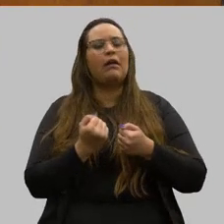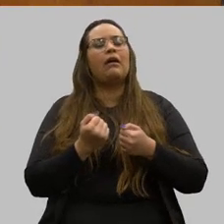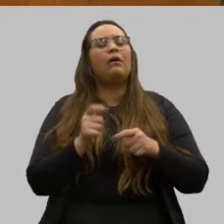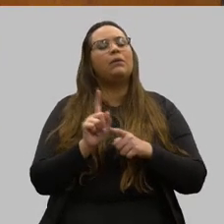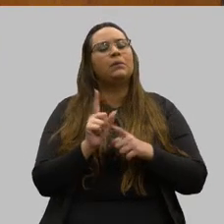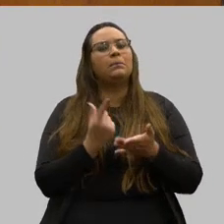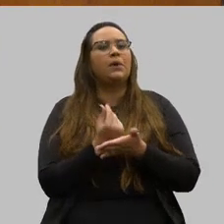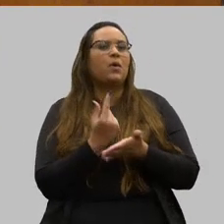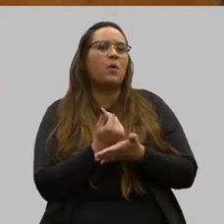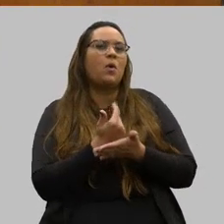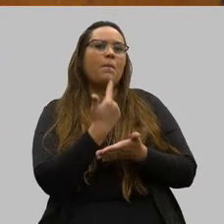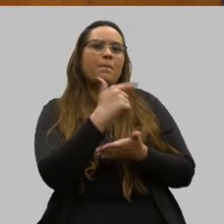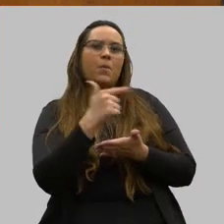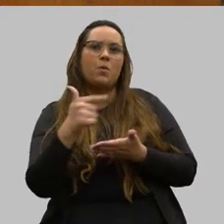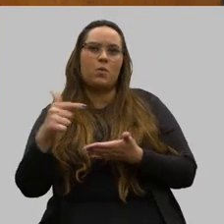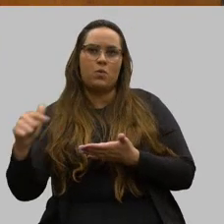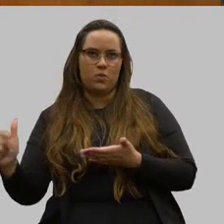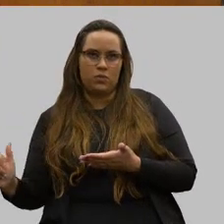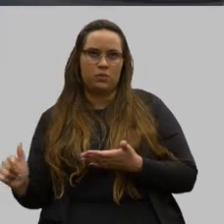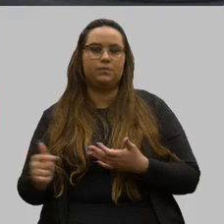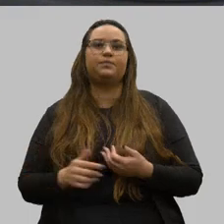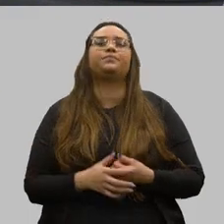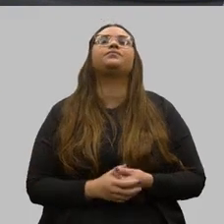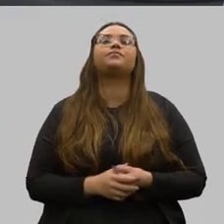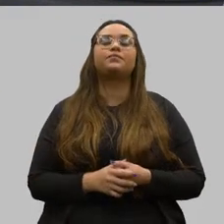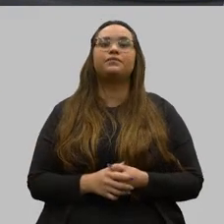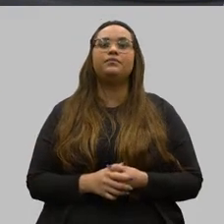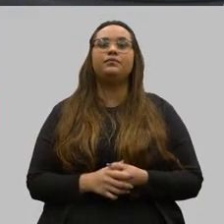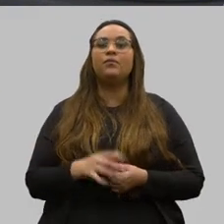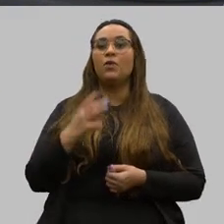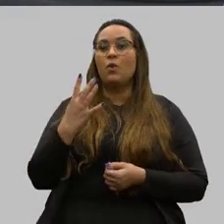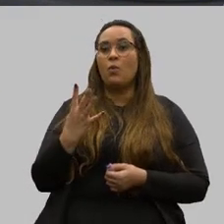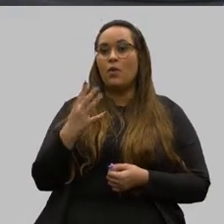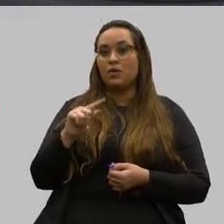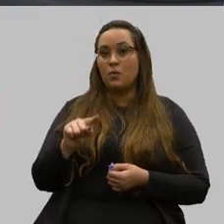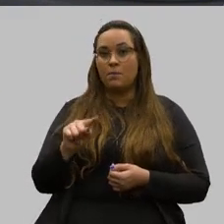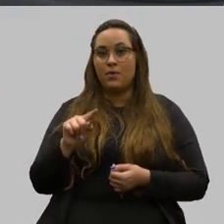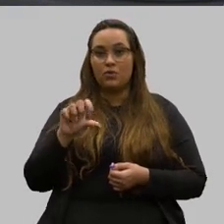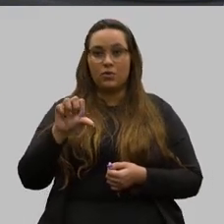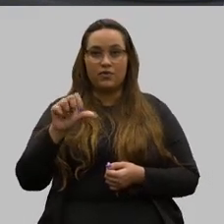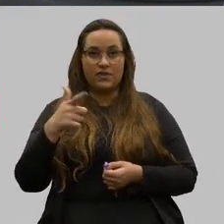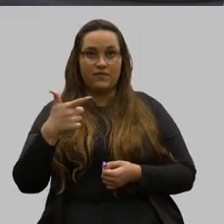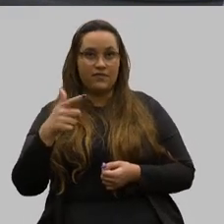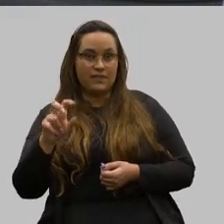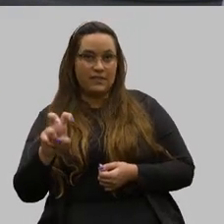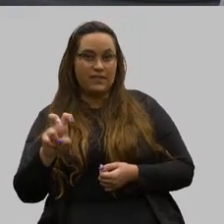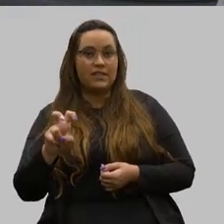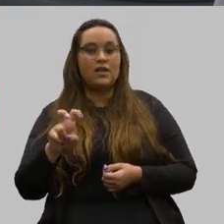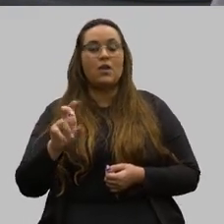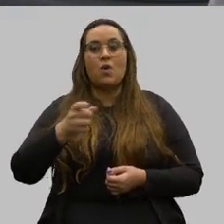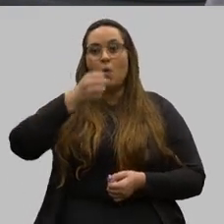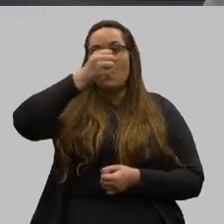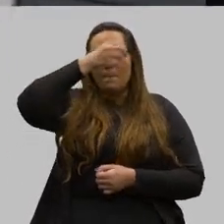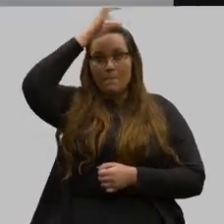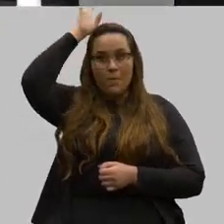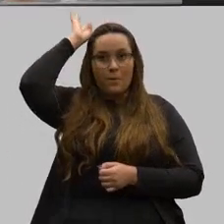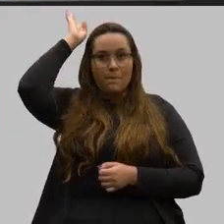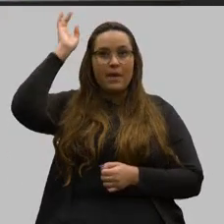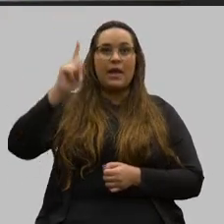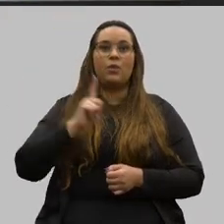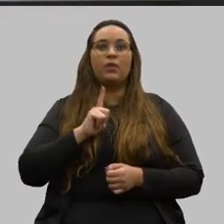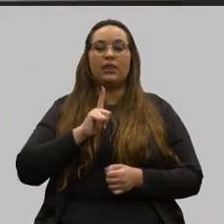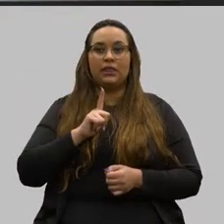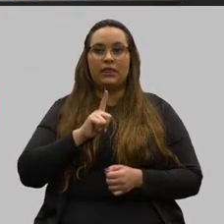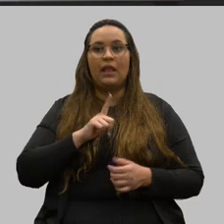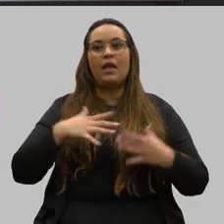dessa forma 4925 bombeiros atualmente possuem epi então a gente pode afirmar